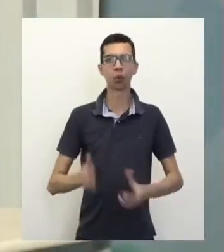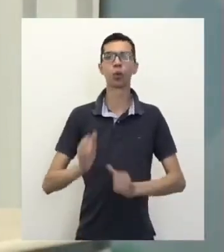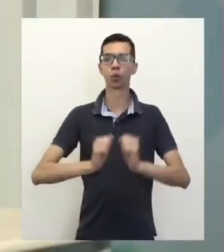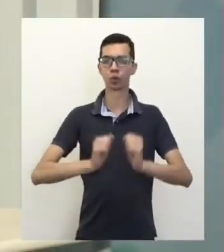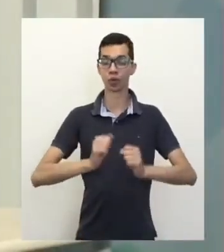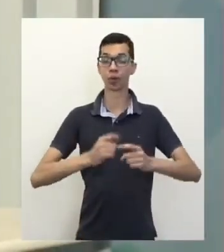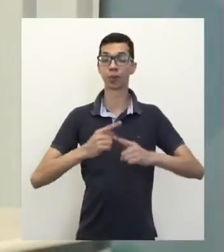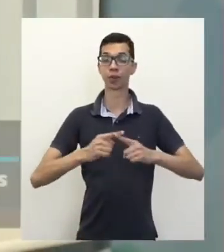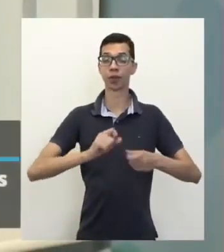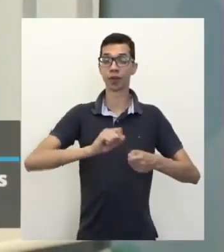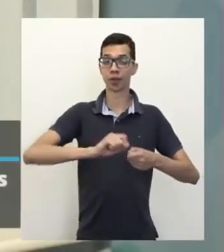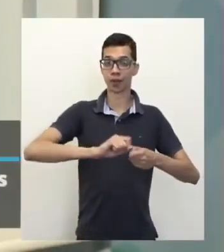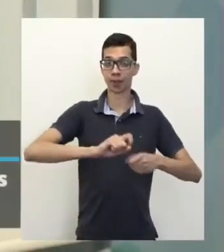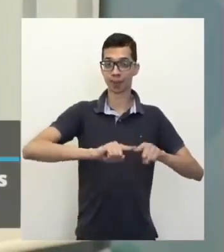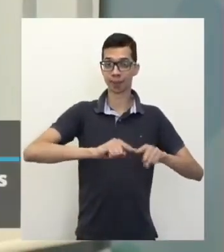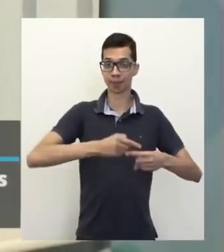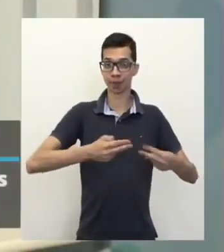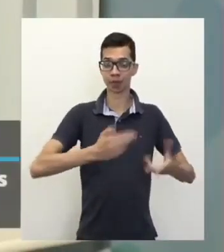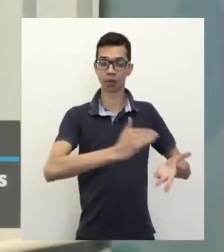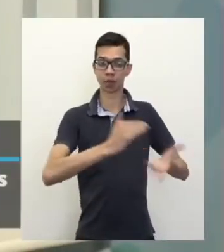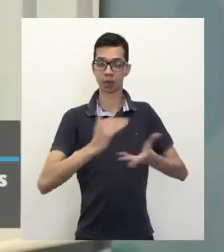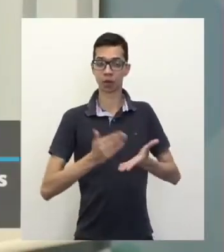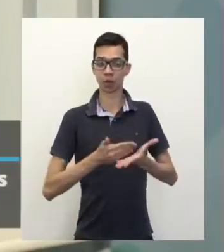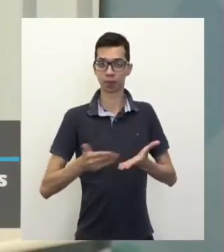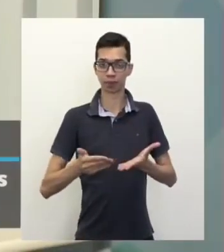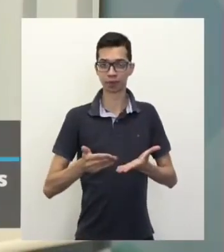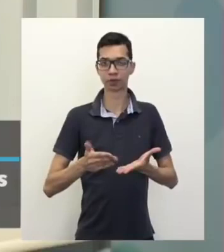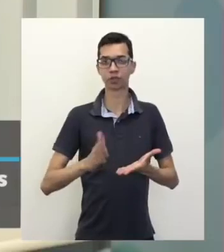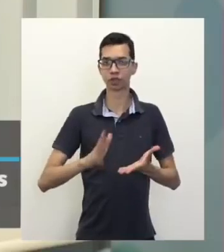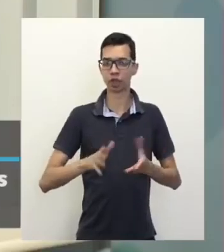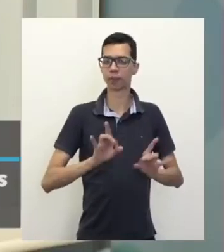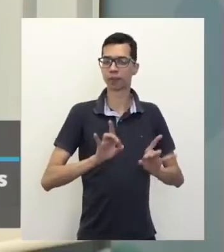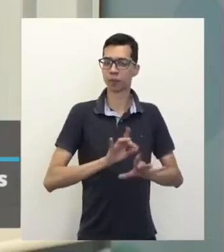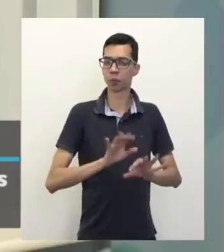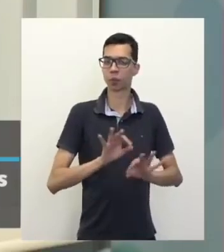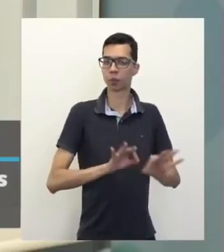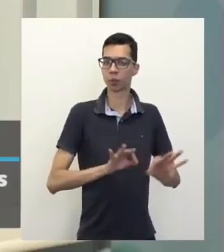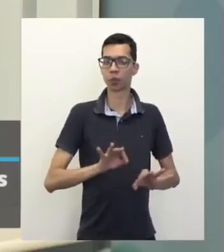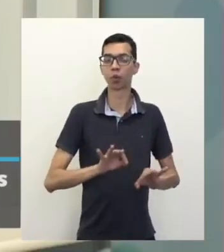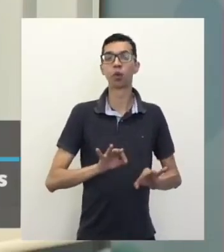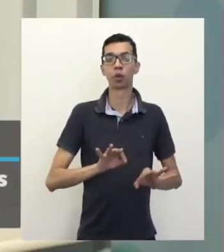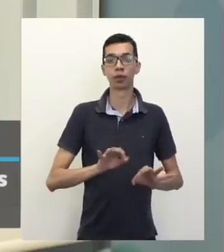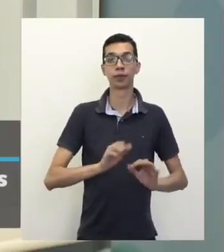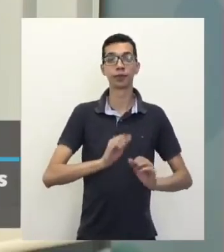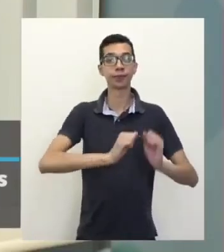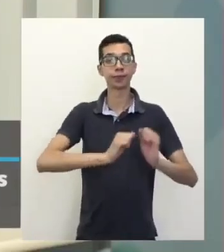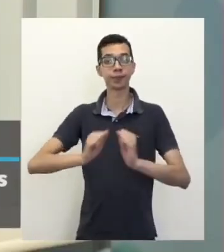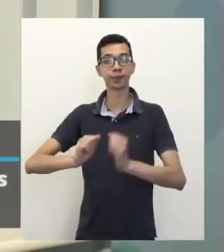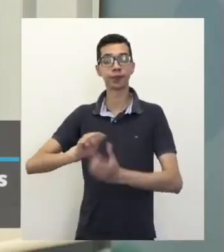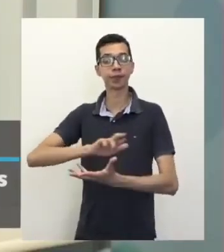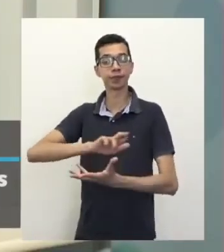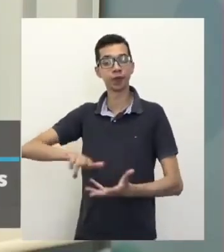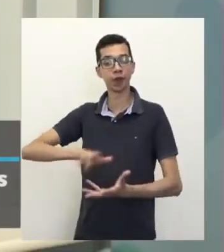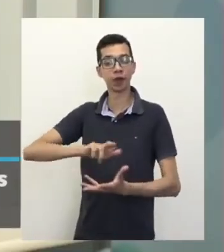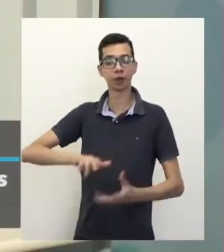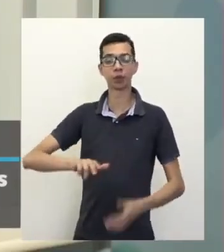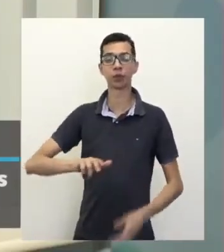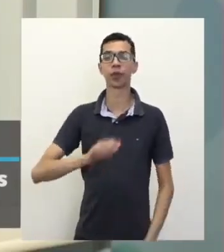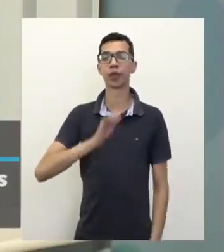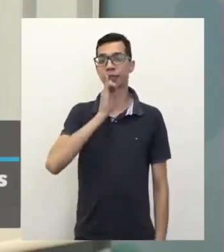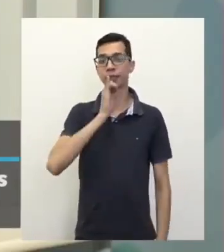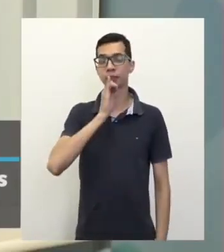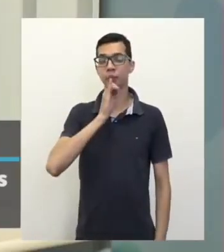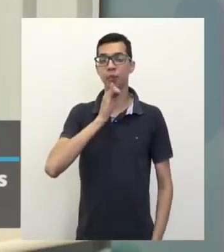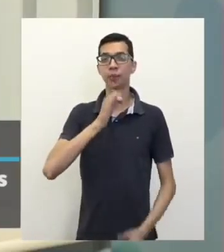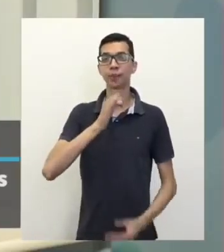fornecer matéria-prima elaborada ou semi-elaborada para as indústrias de bens intermediários e